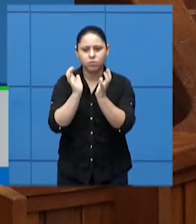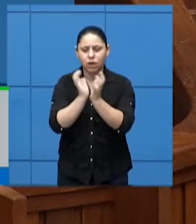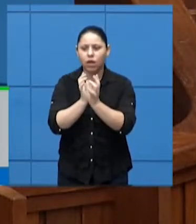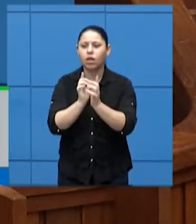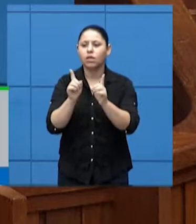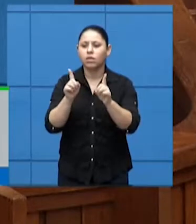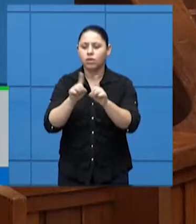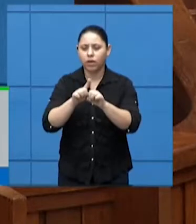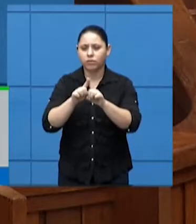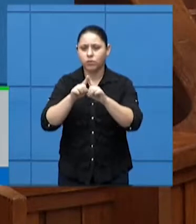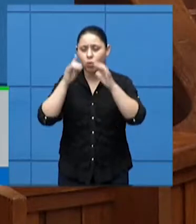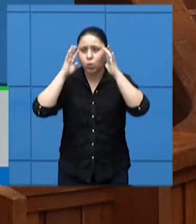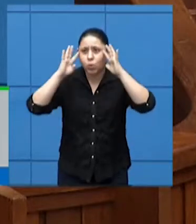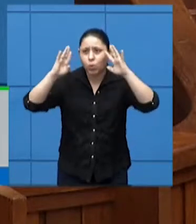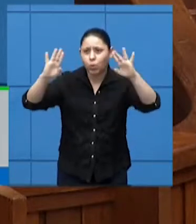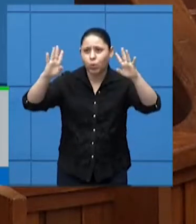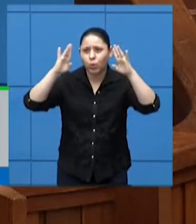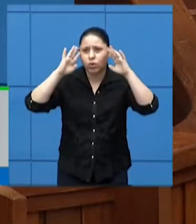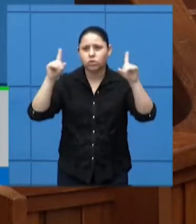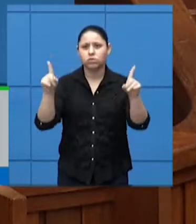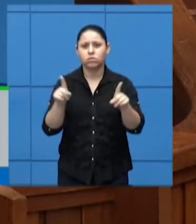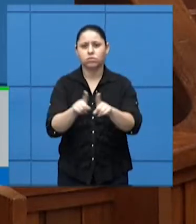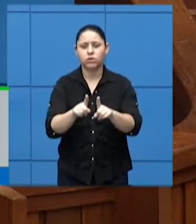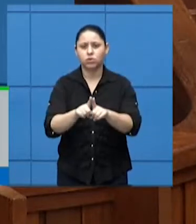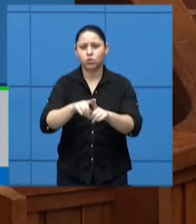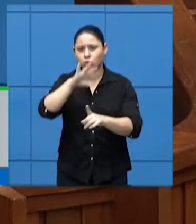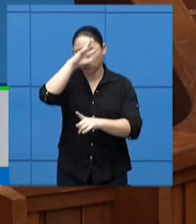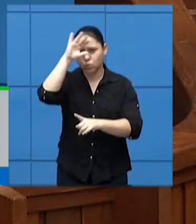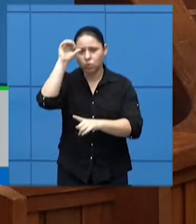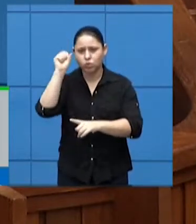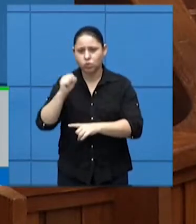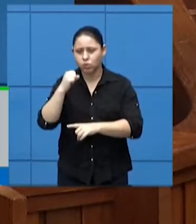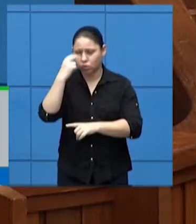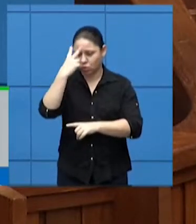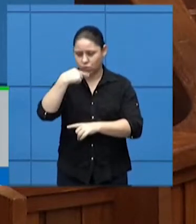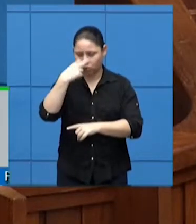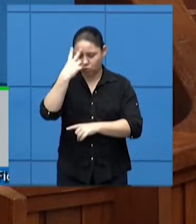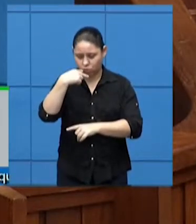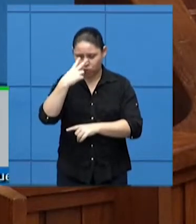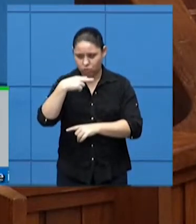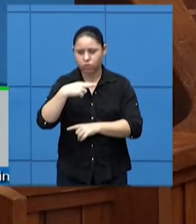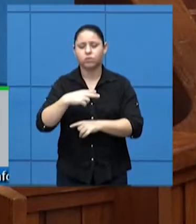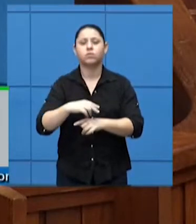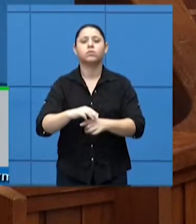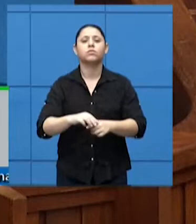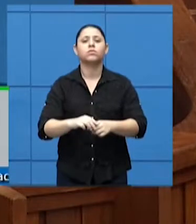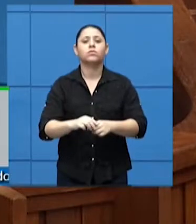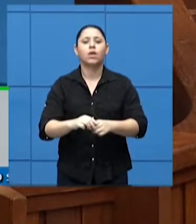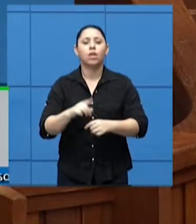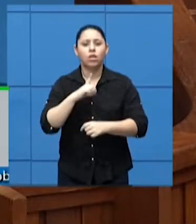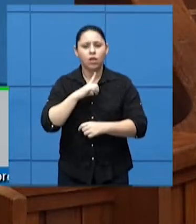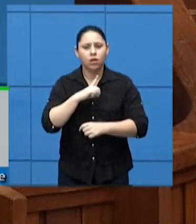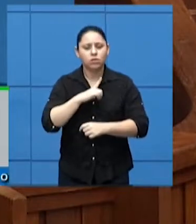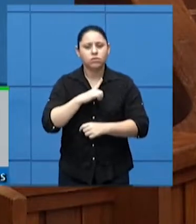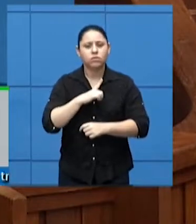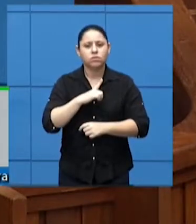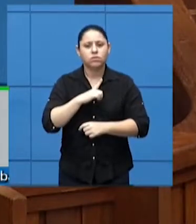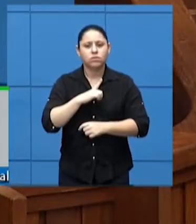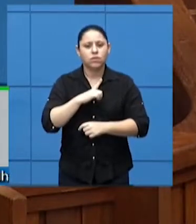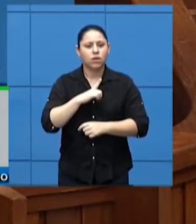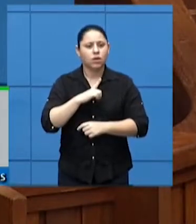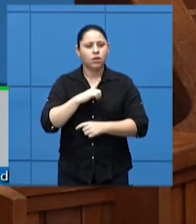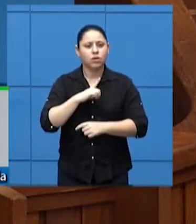do Autista, que é do Fórum, o Instituto Sul-Mato-Grossense para Cegos, Florivaldo Vargas. Nós temos